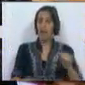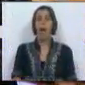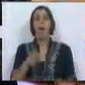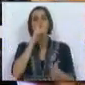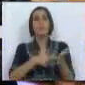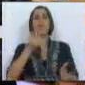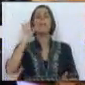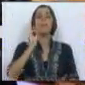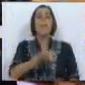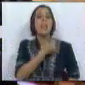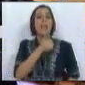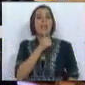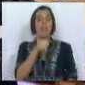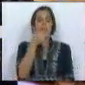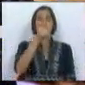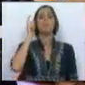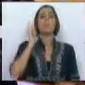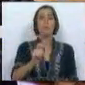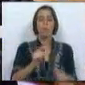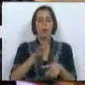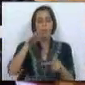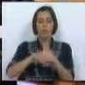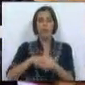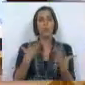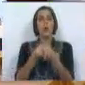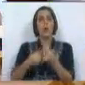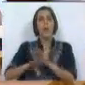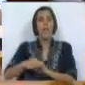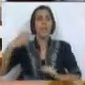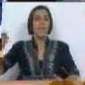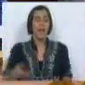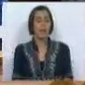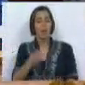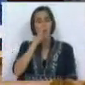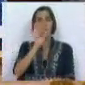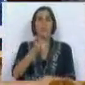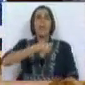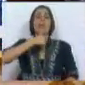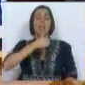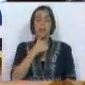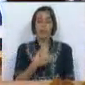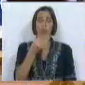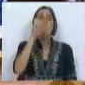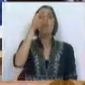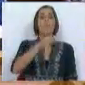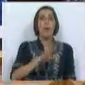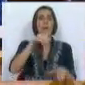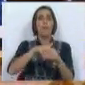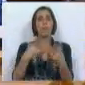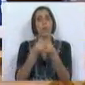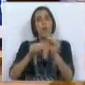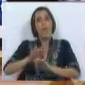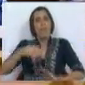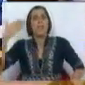foi necessário decidir, o Bloco de Esquerda votou com a direita. Quando foi necessário decidir, o Partido Comunista votou com a